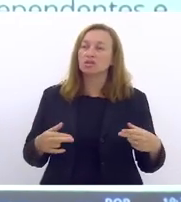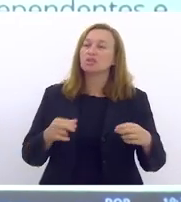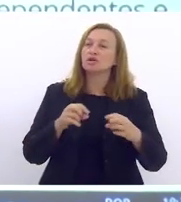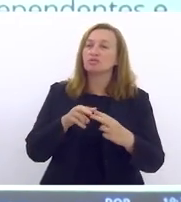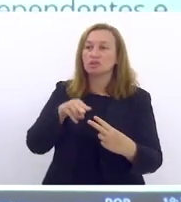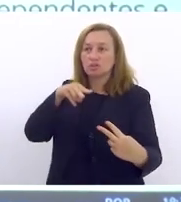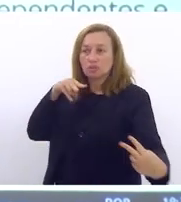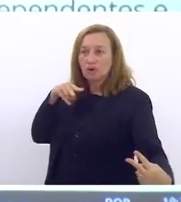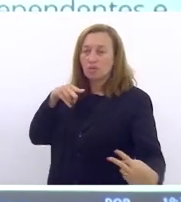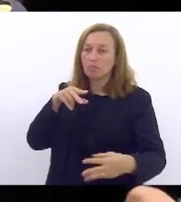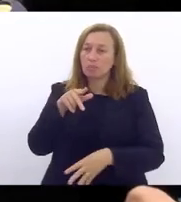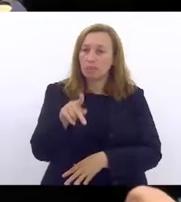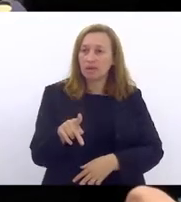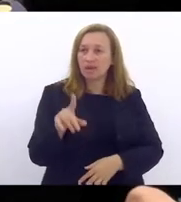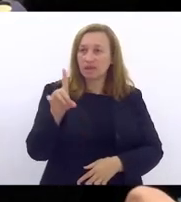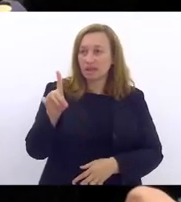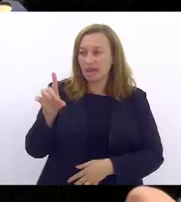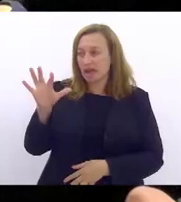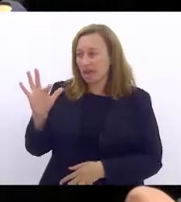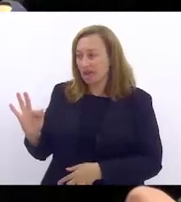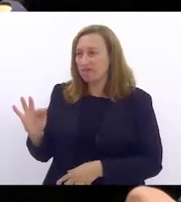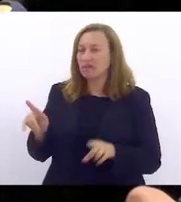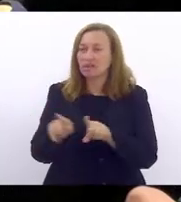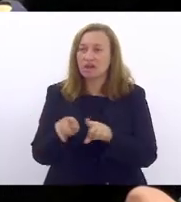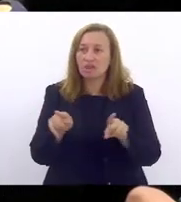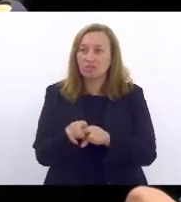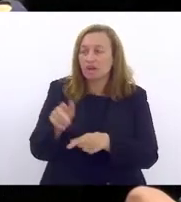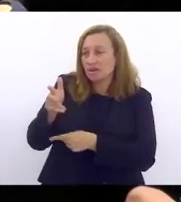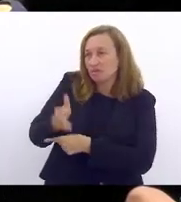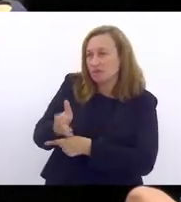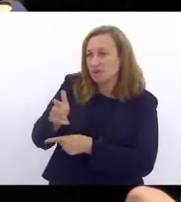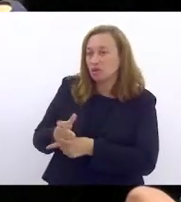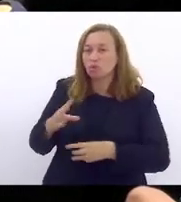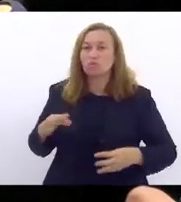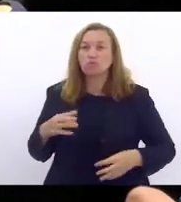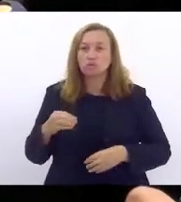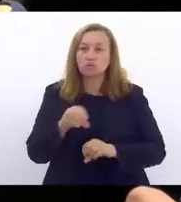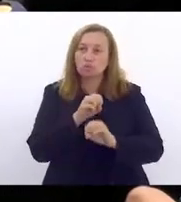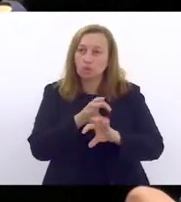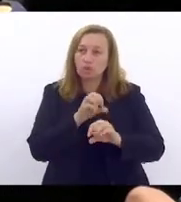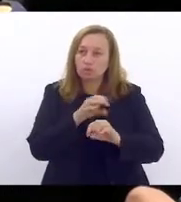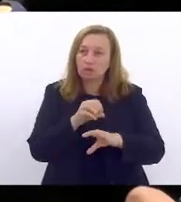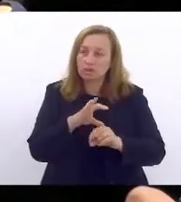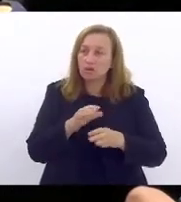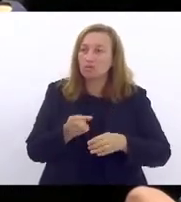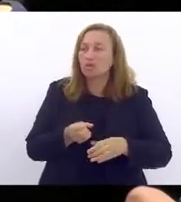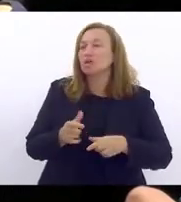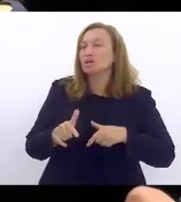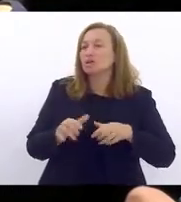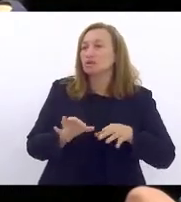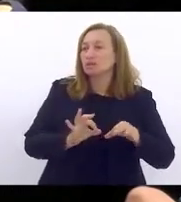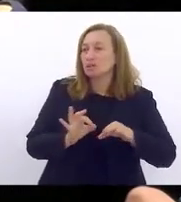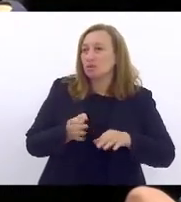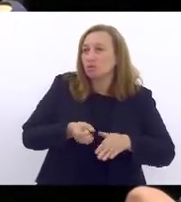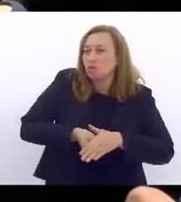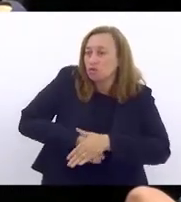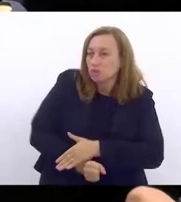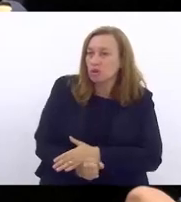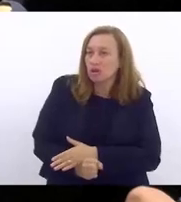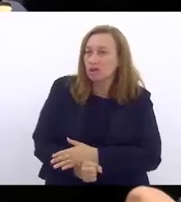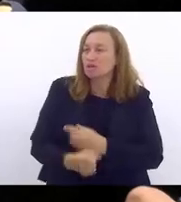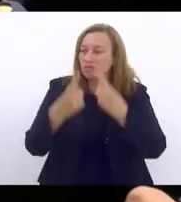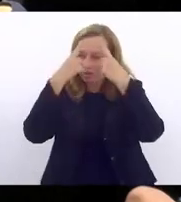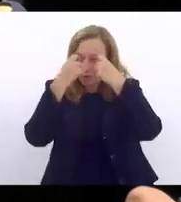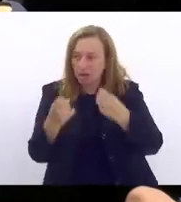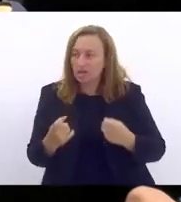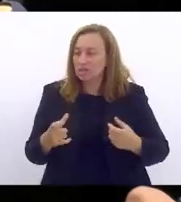e vídeos, tudo com material de educação perinatal, fases do trabalho de parto, sofreu violência, onde